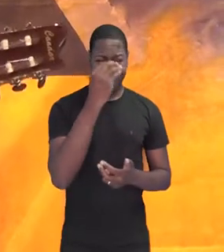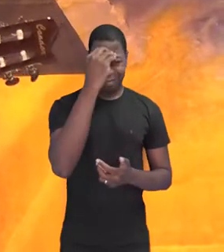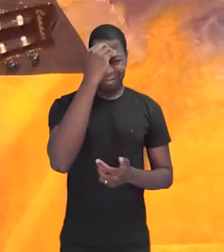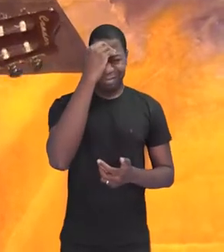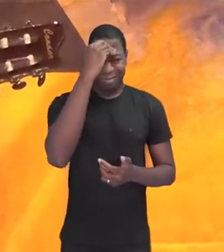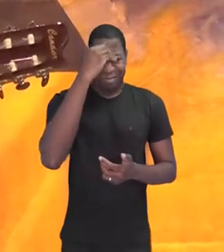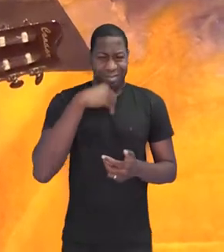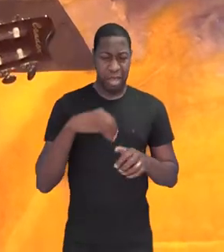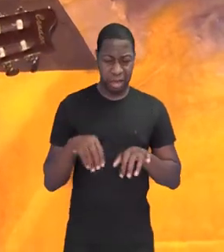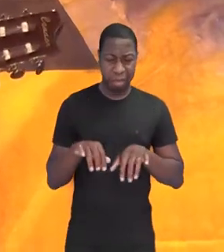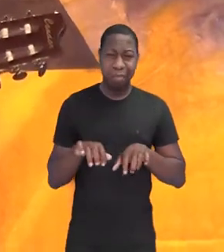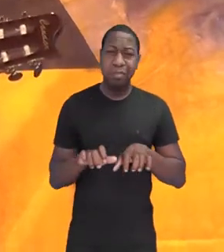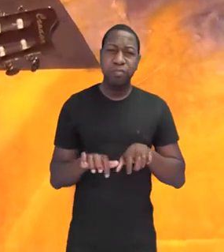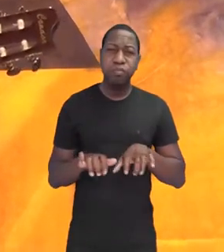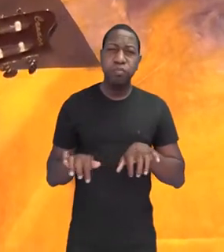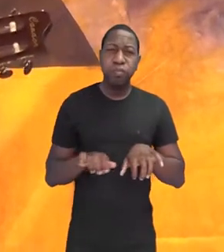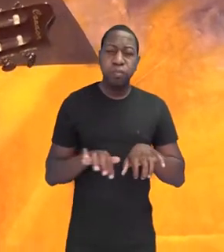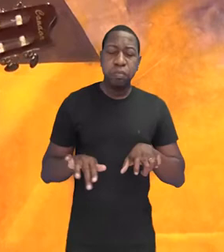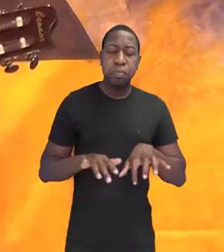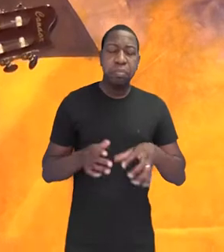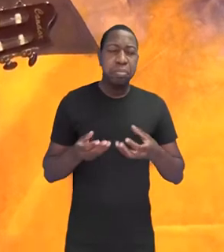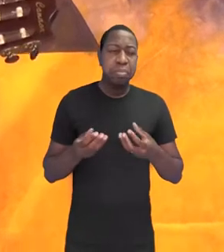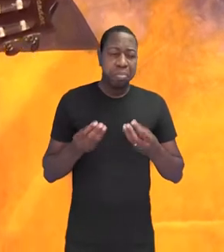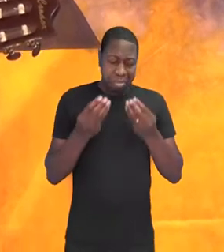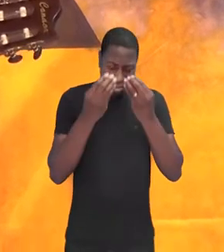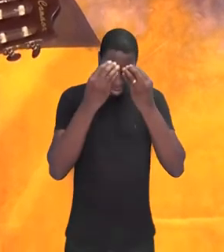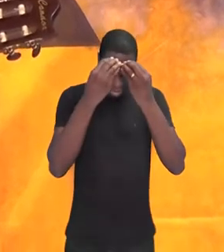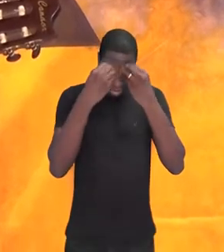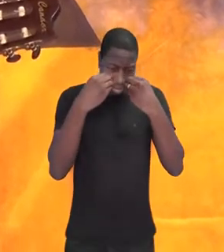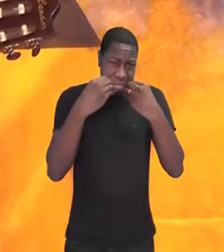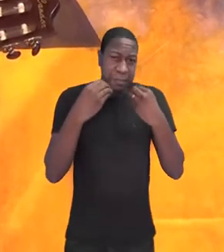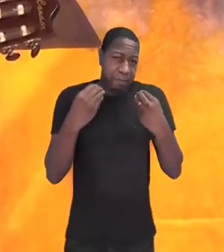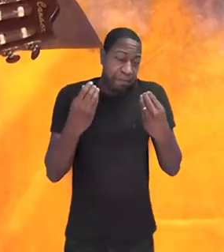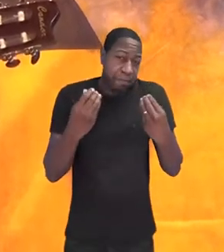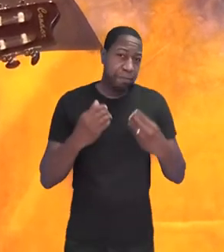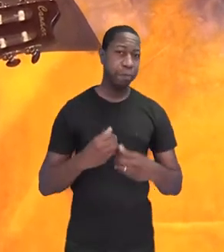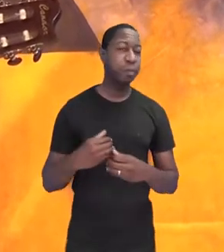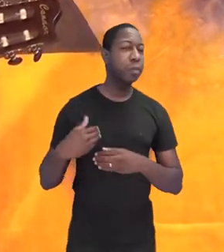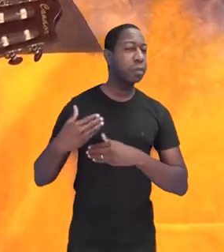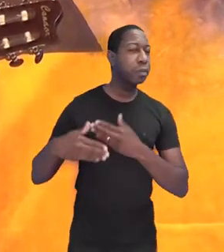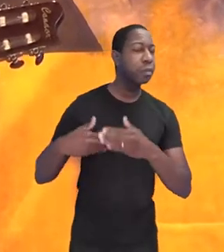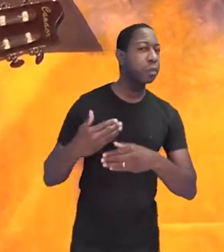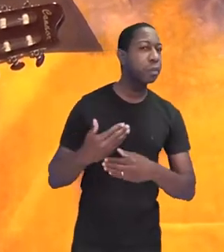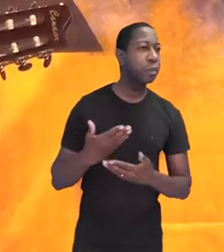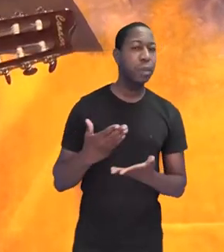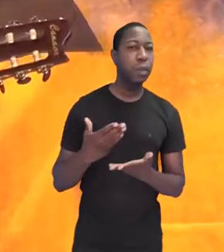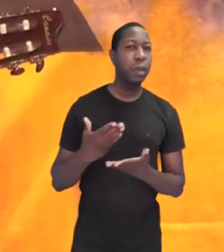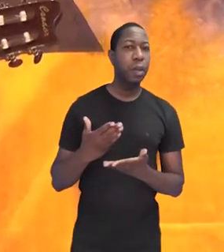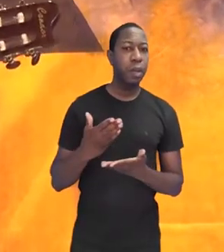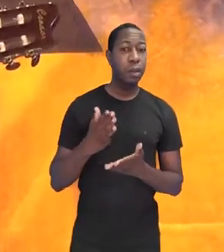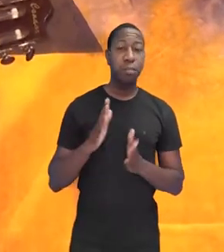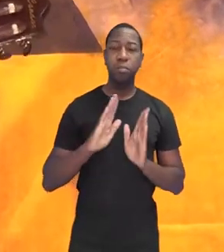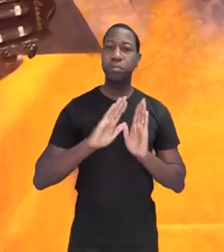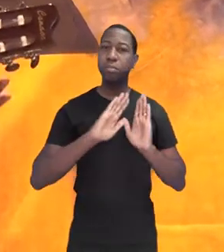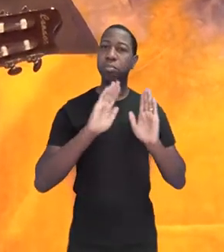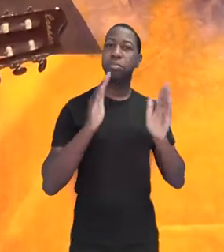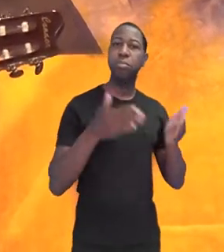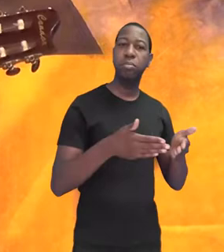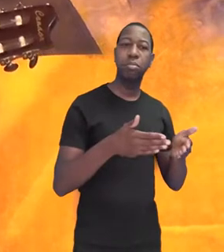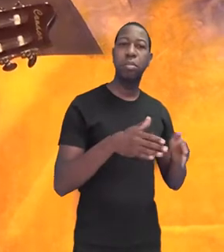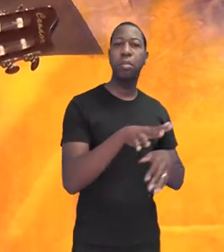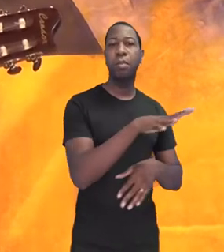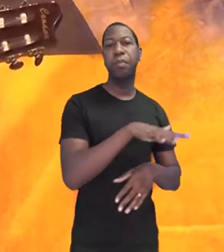e desiste de tocar piano porque ele também era pianista e estudava piano. E, a partir daí, ele se interessa mais